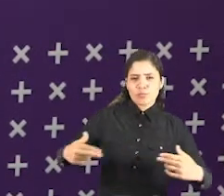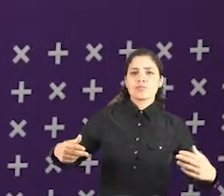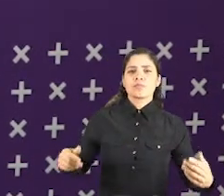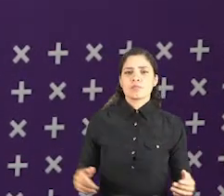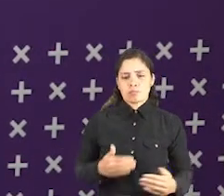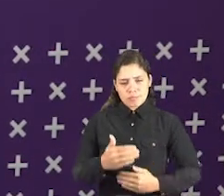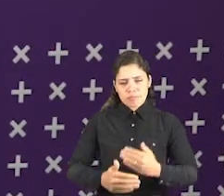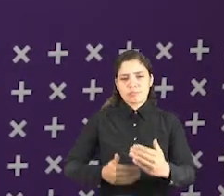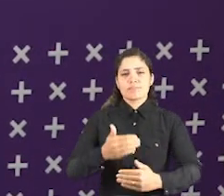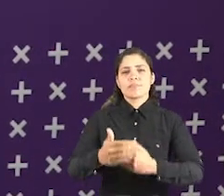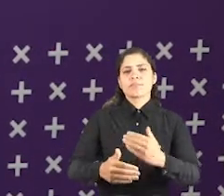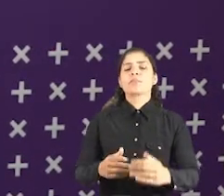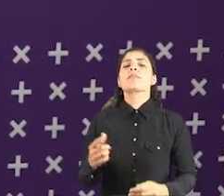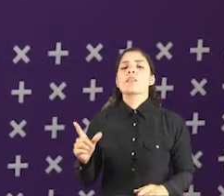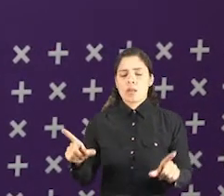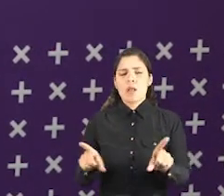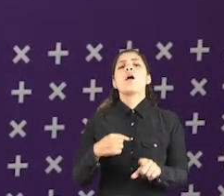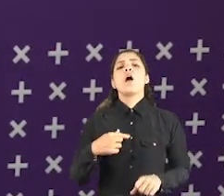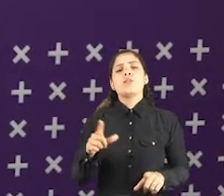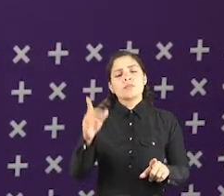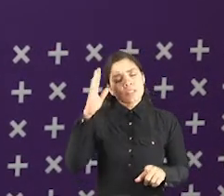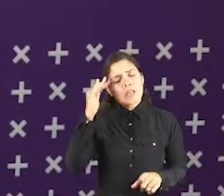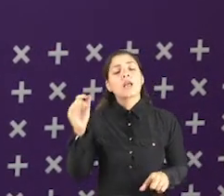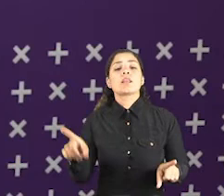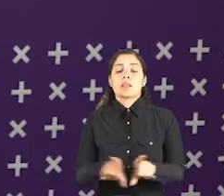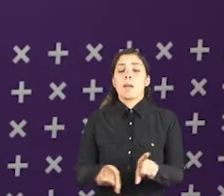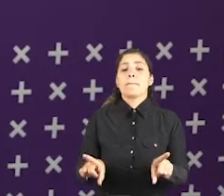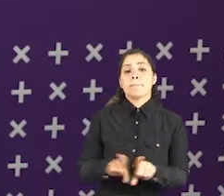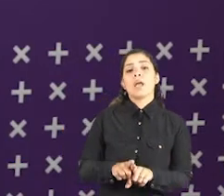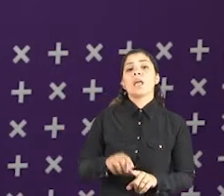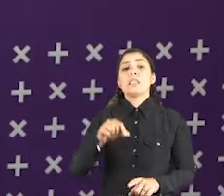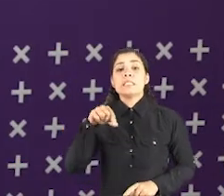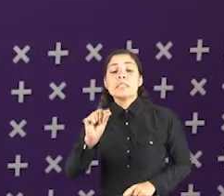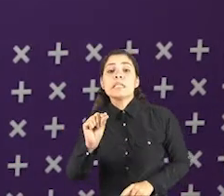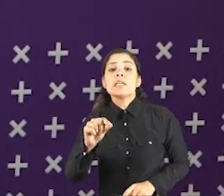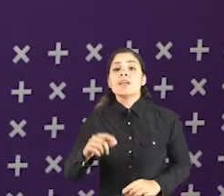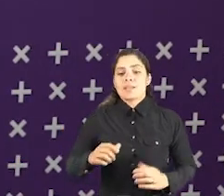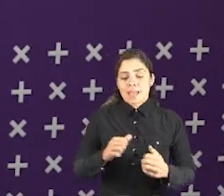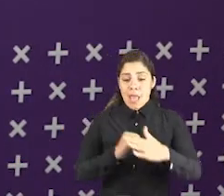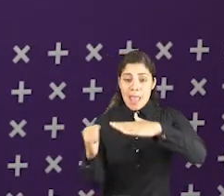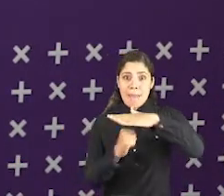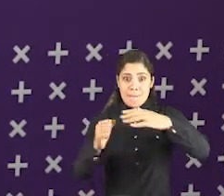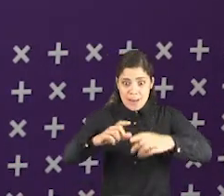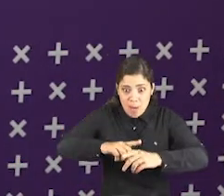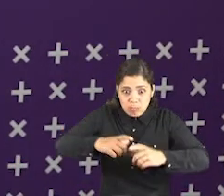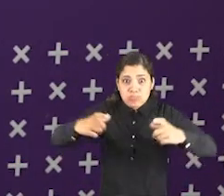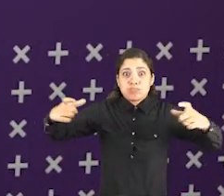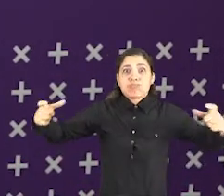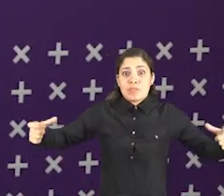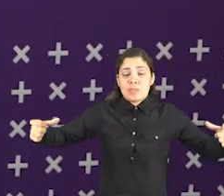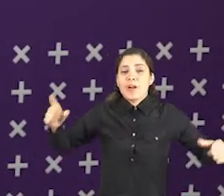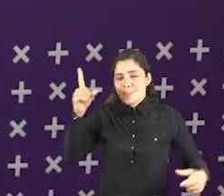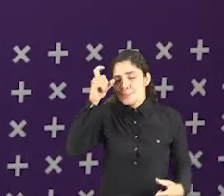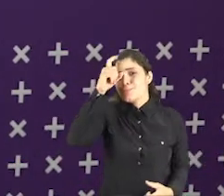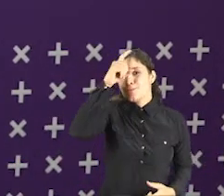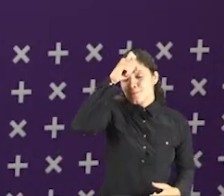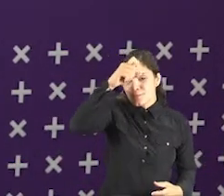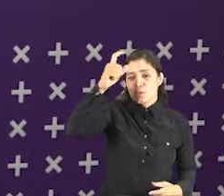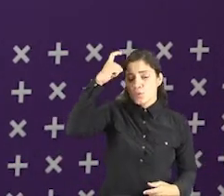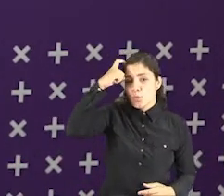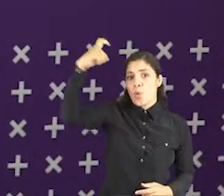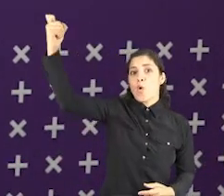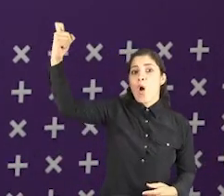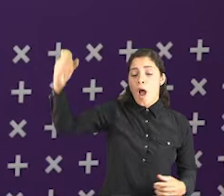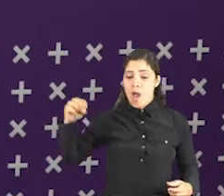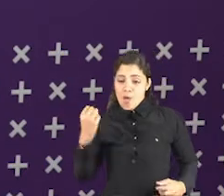desempenho mas a gente sabe também que empresas de grande porte tem muita dificuldade em inserir uma cultura de